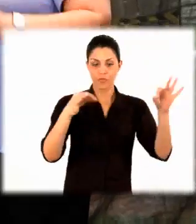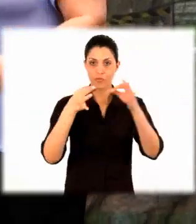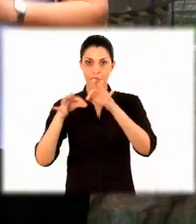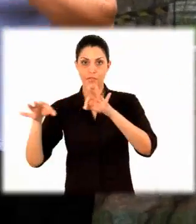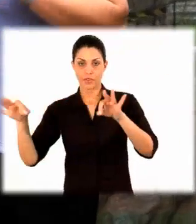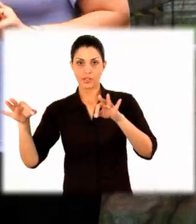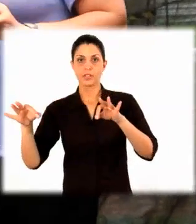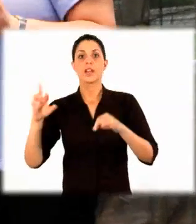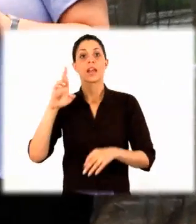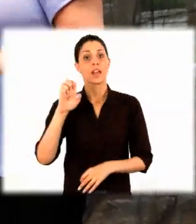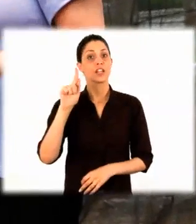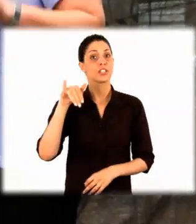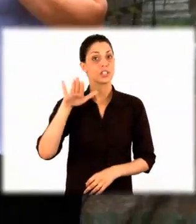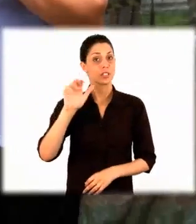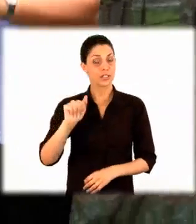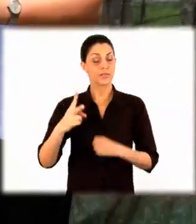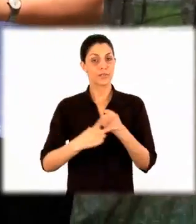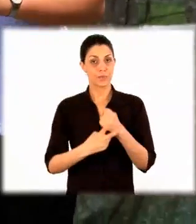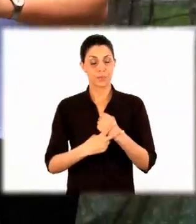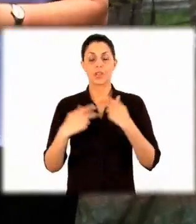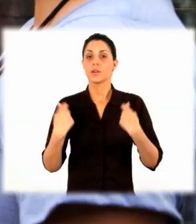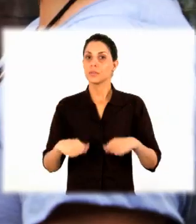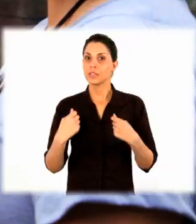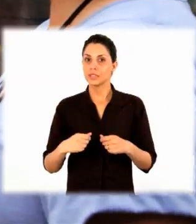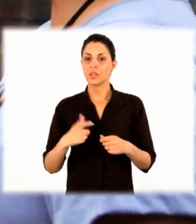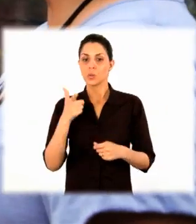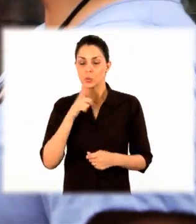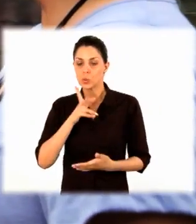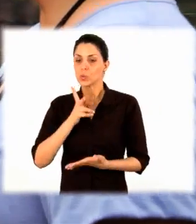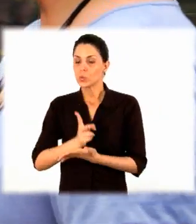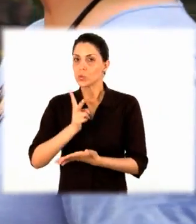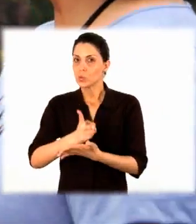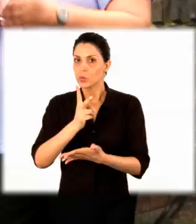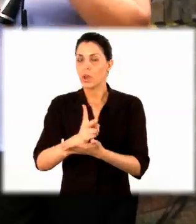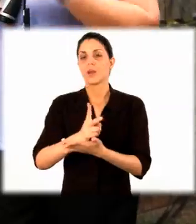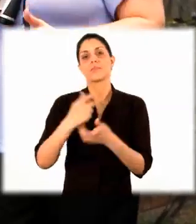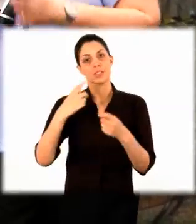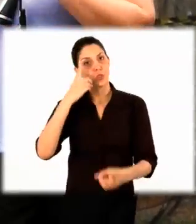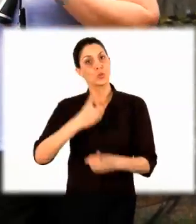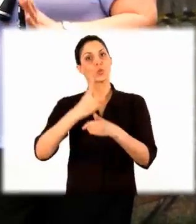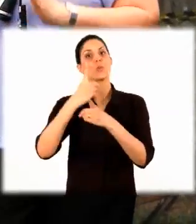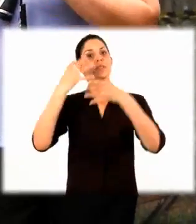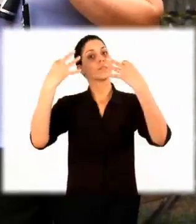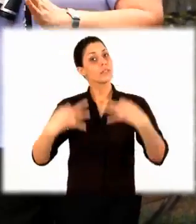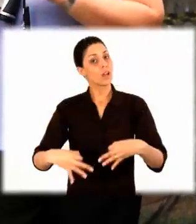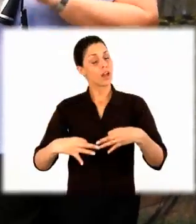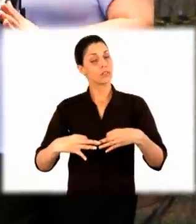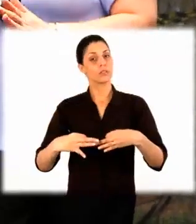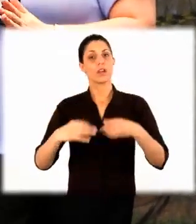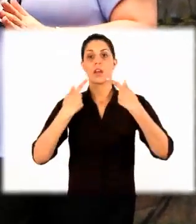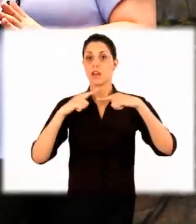existem 2 frases utilizando regência. Para cumprir esse trajeto, você precisa seguir a sequência